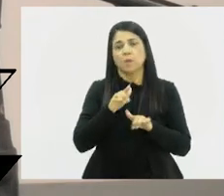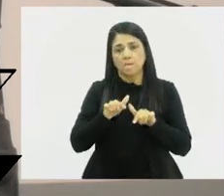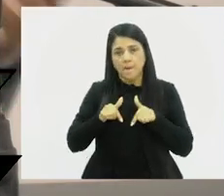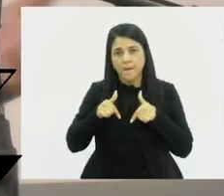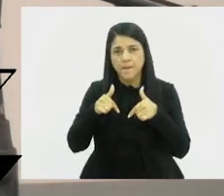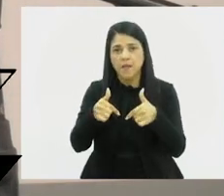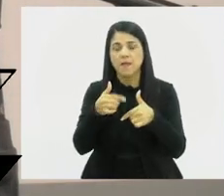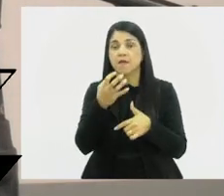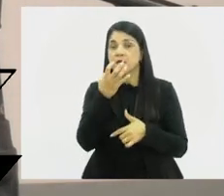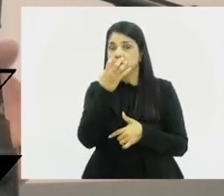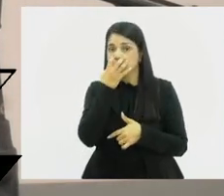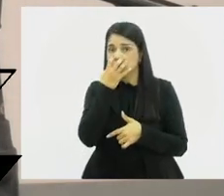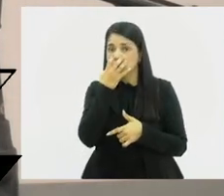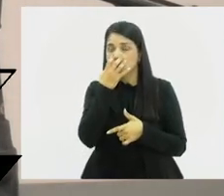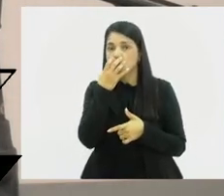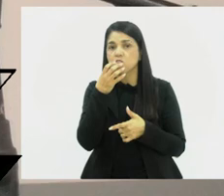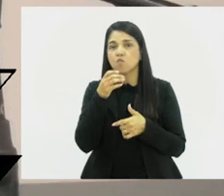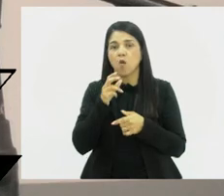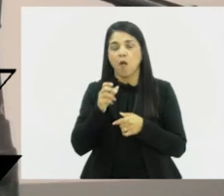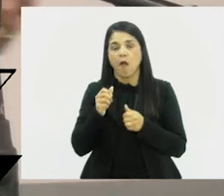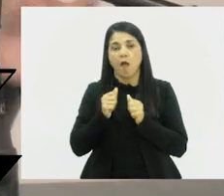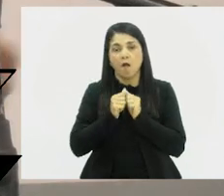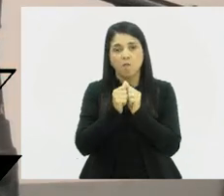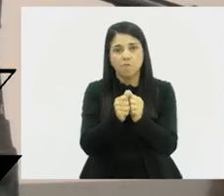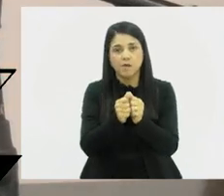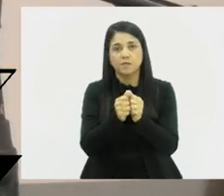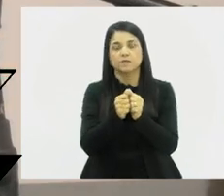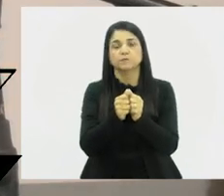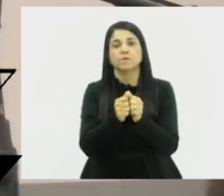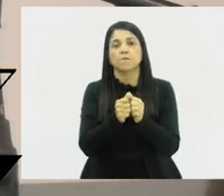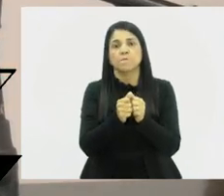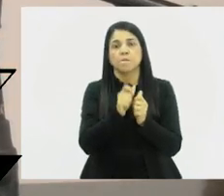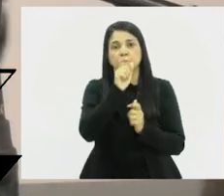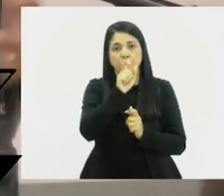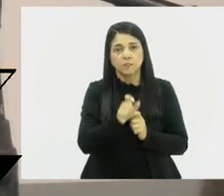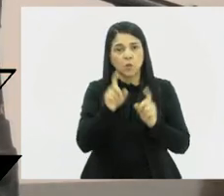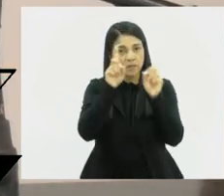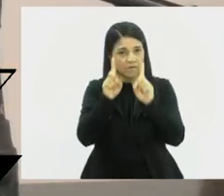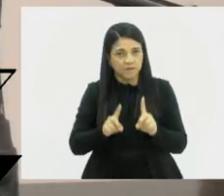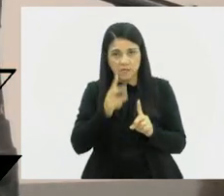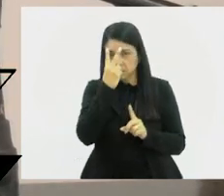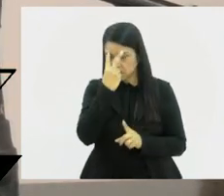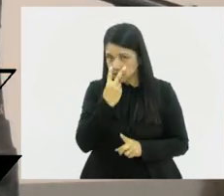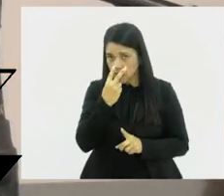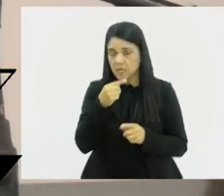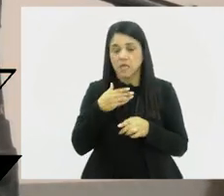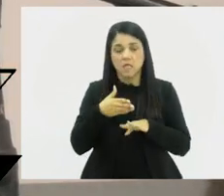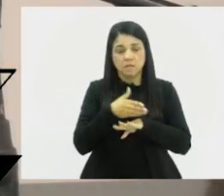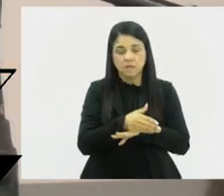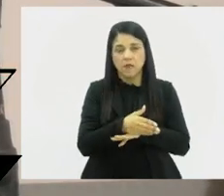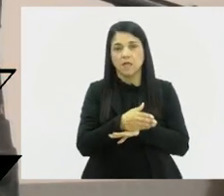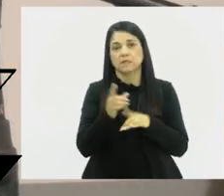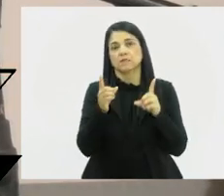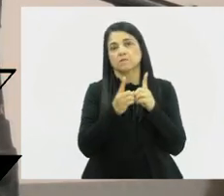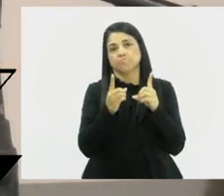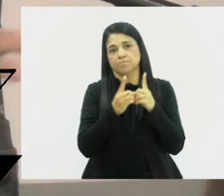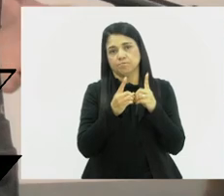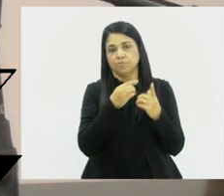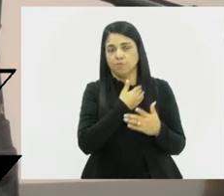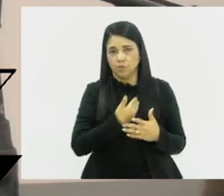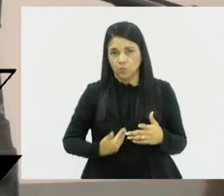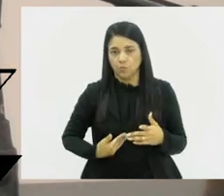como a do cão guia no município de São João de Meriti entrar em departamentos públicos,